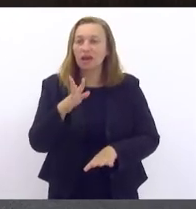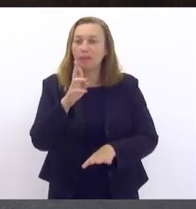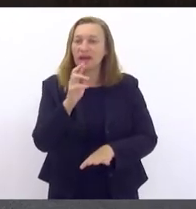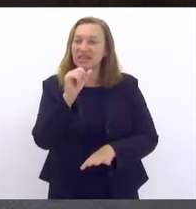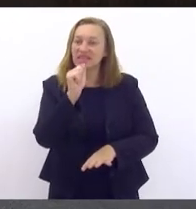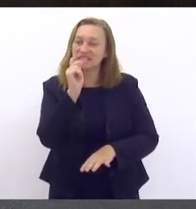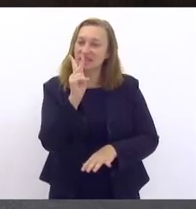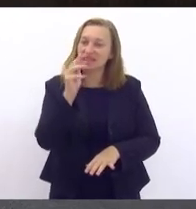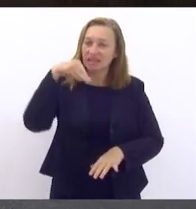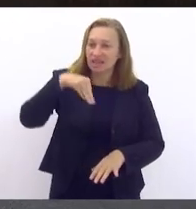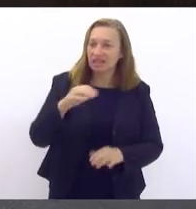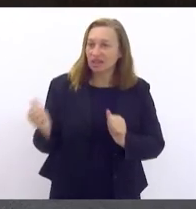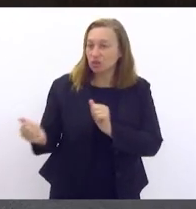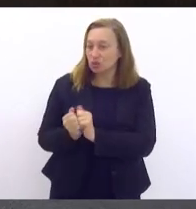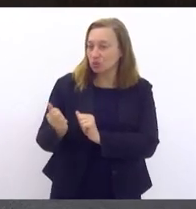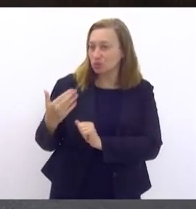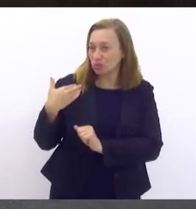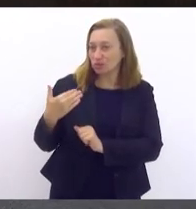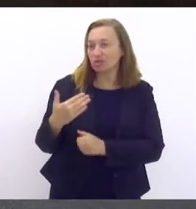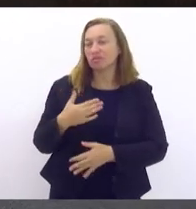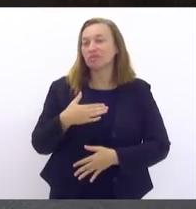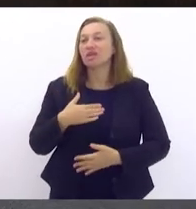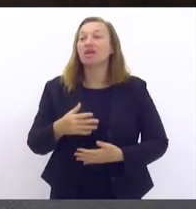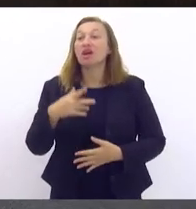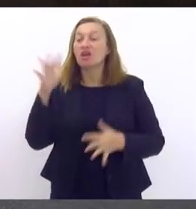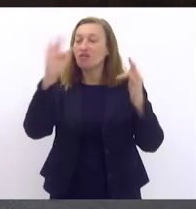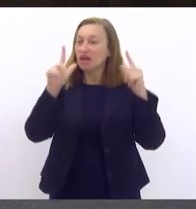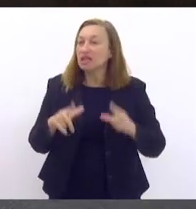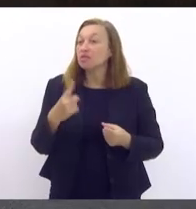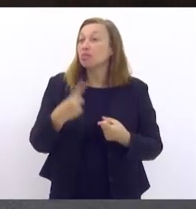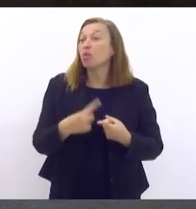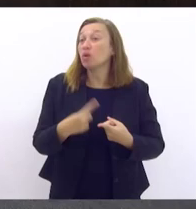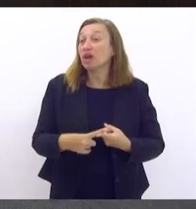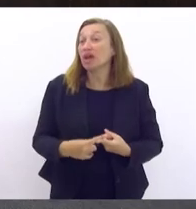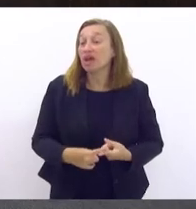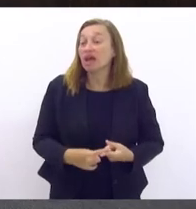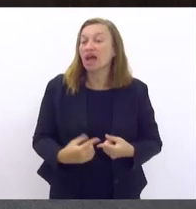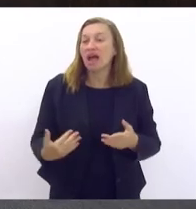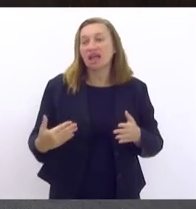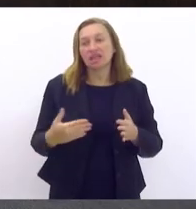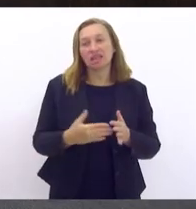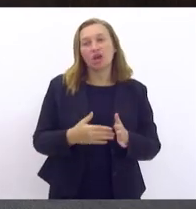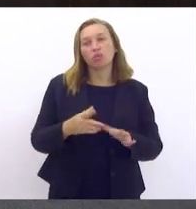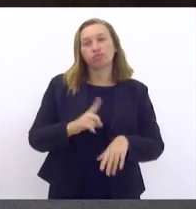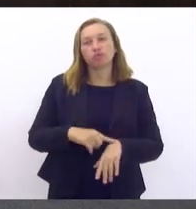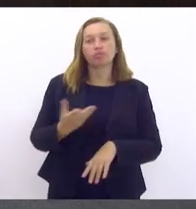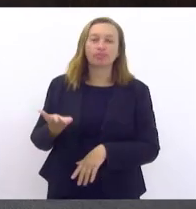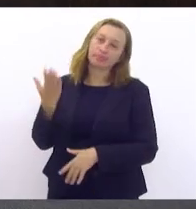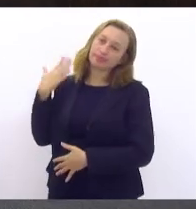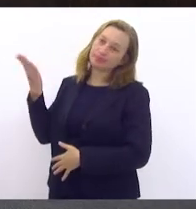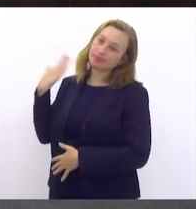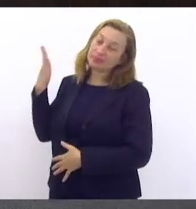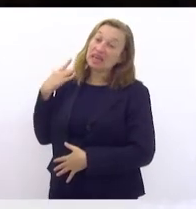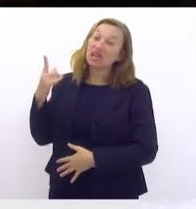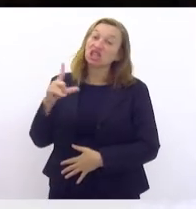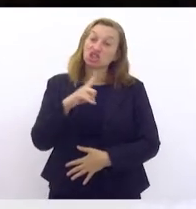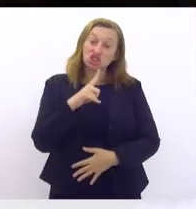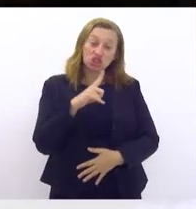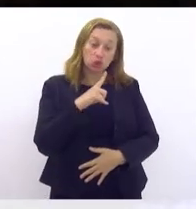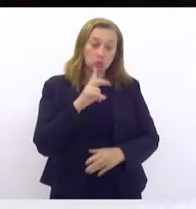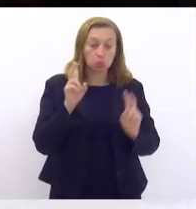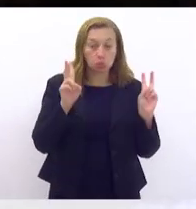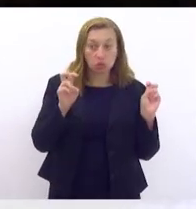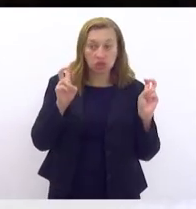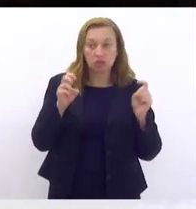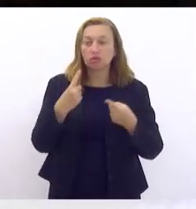Quem tá aqui do meu lado eu fico muito feliz porque até algum tempo atrás é a gente tinha uma